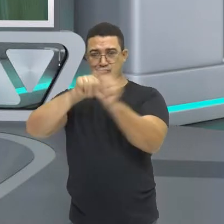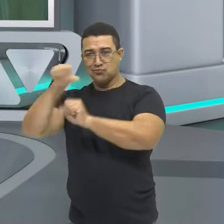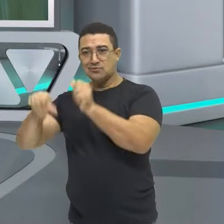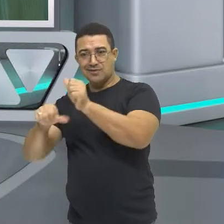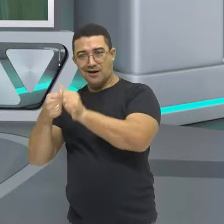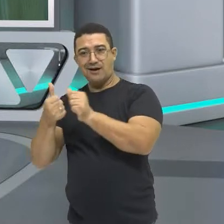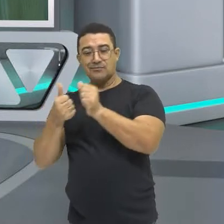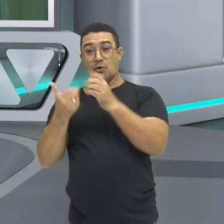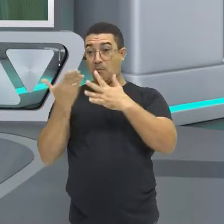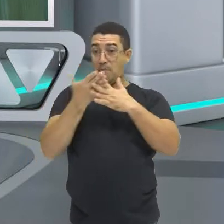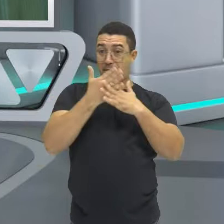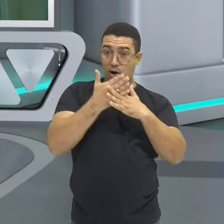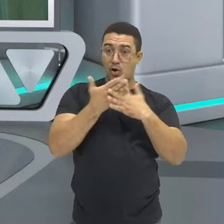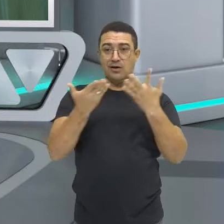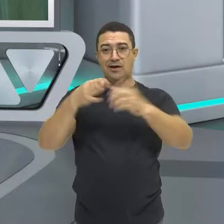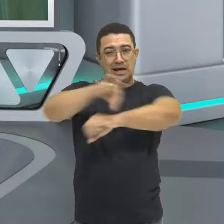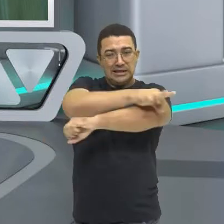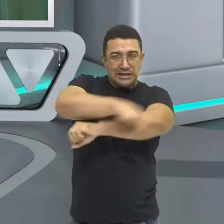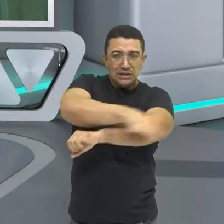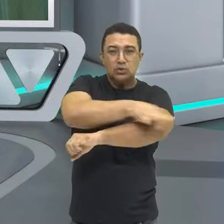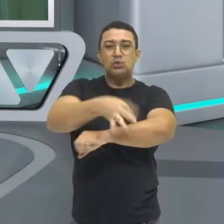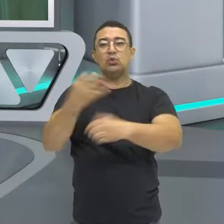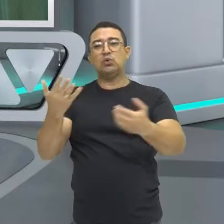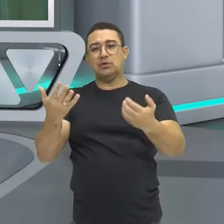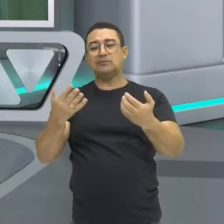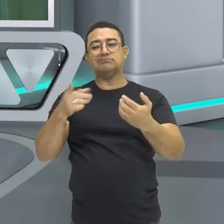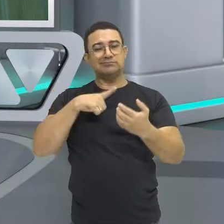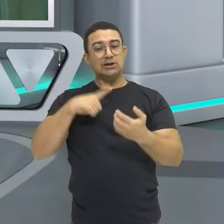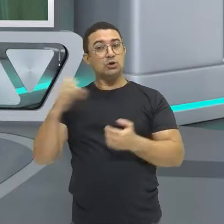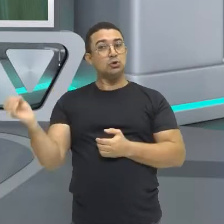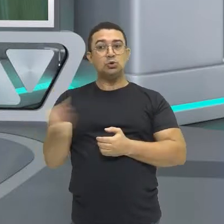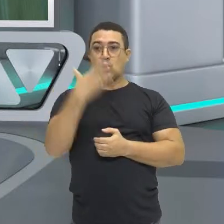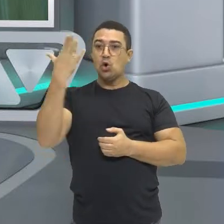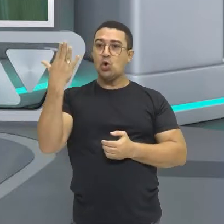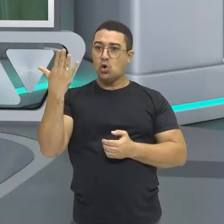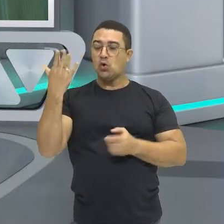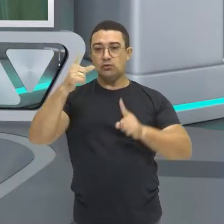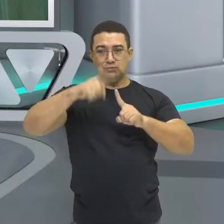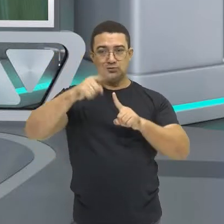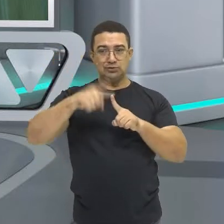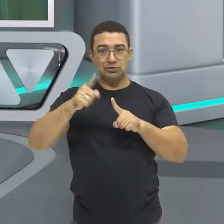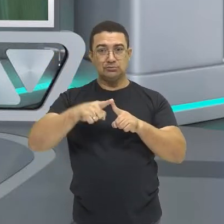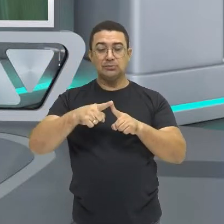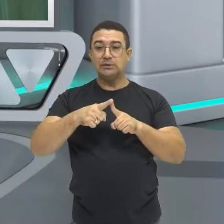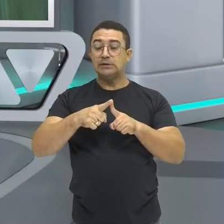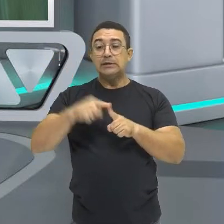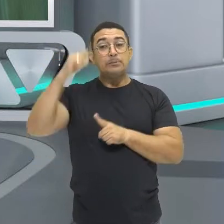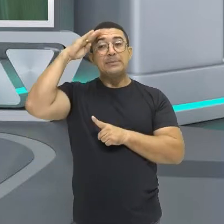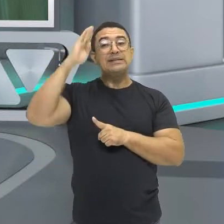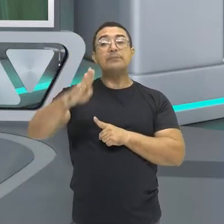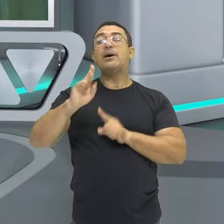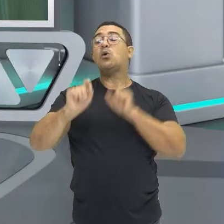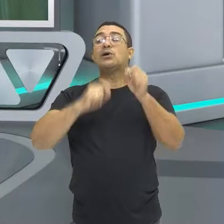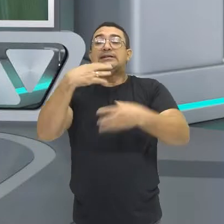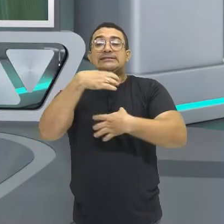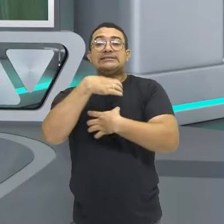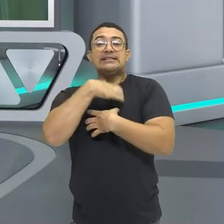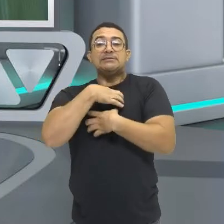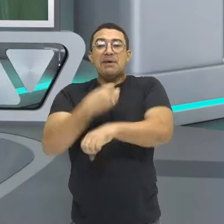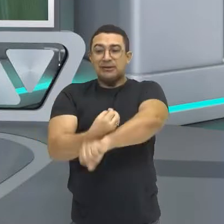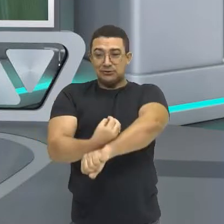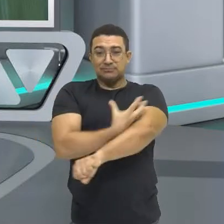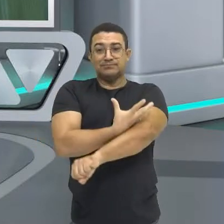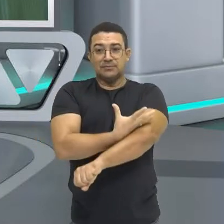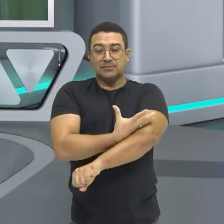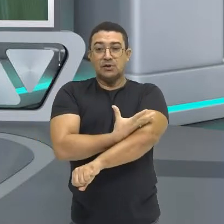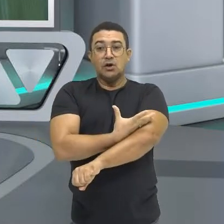da arquitetura, traz toda uma nova roupagem, principalmente a carga emocional. Eu trouxe uma outra imagem